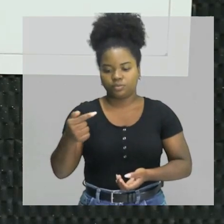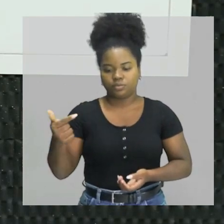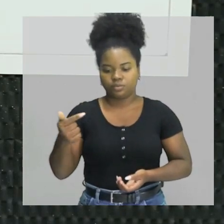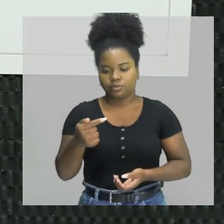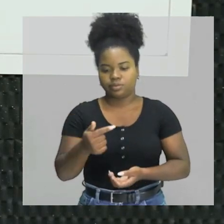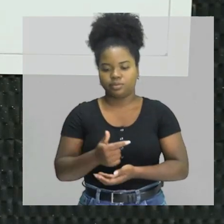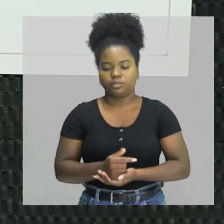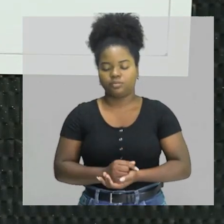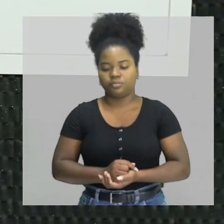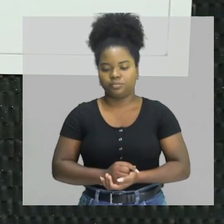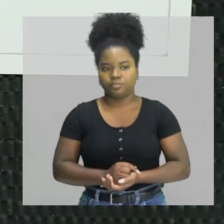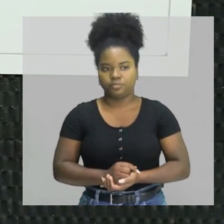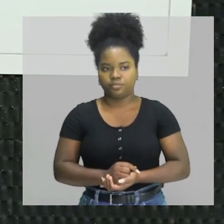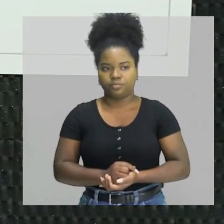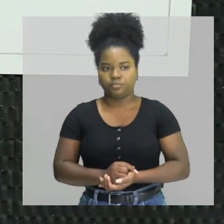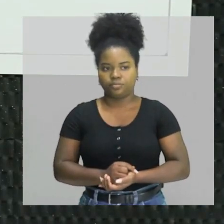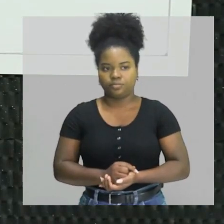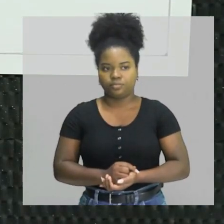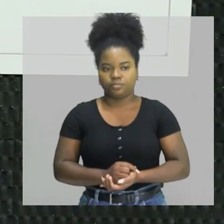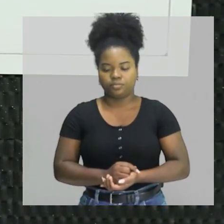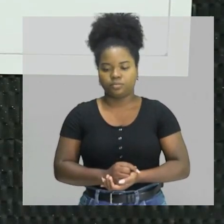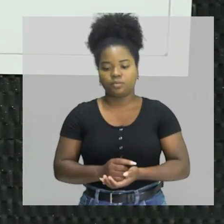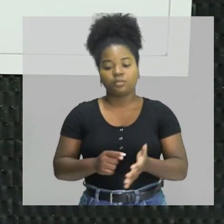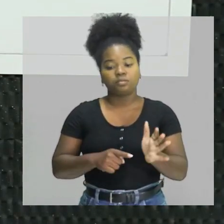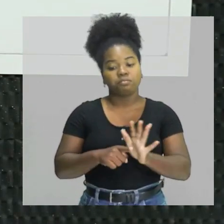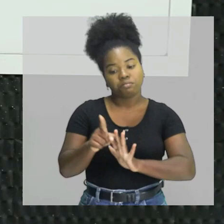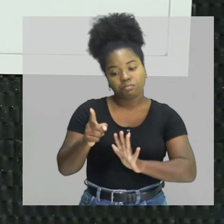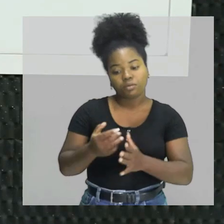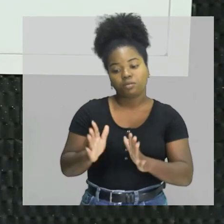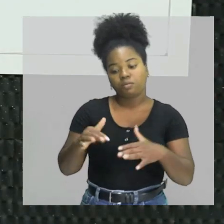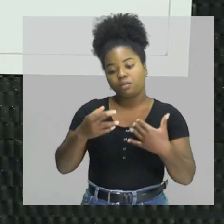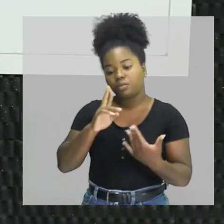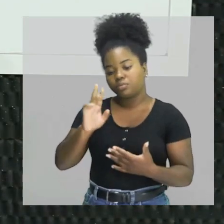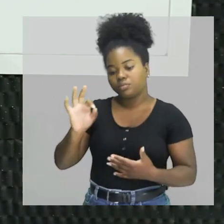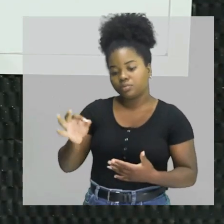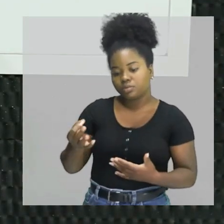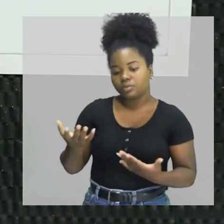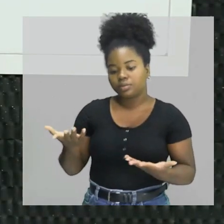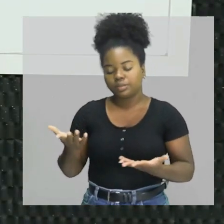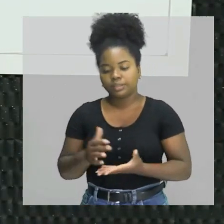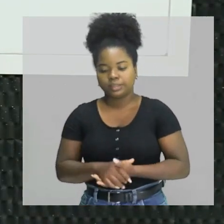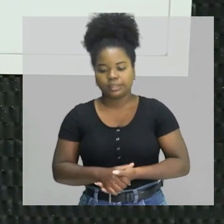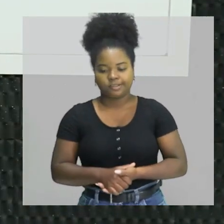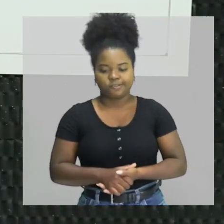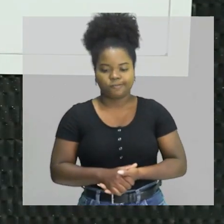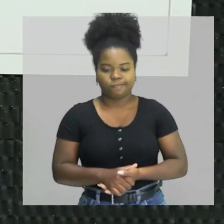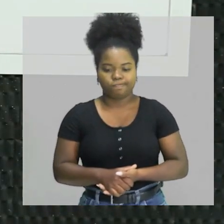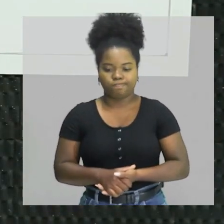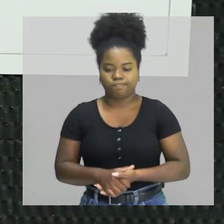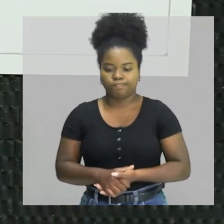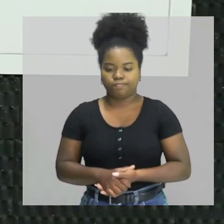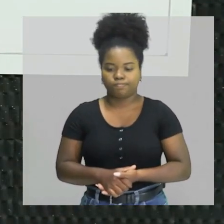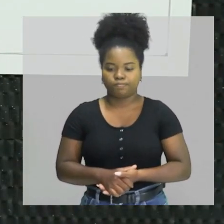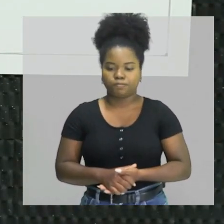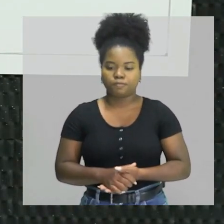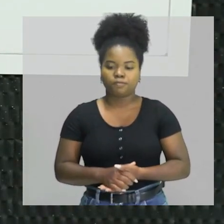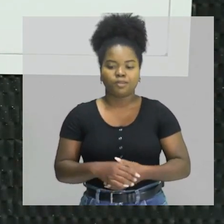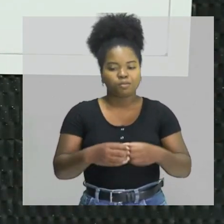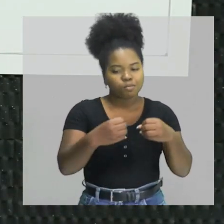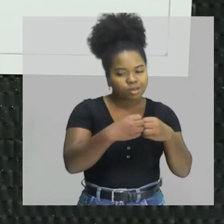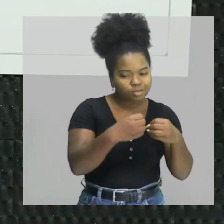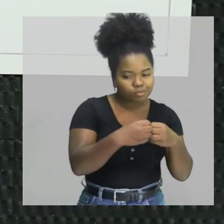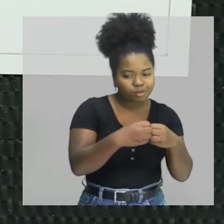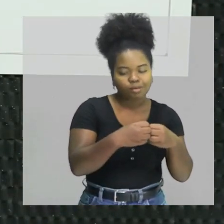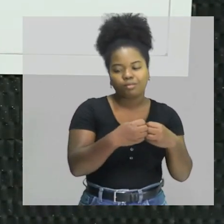2,17. Certo? Então vamos lá para a questão, saber qual é a resposta correta. Então no caso aí, o mais